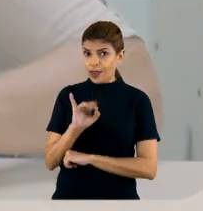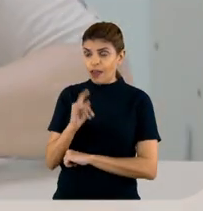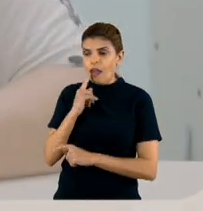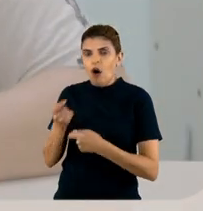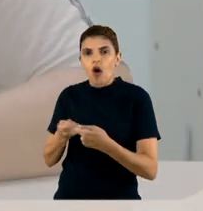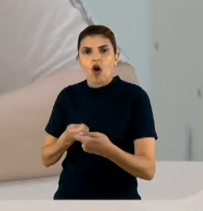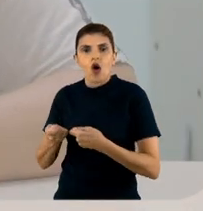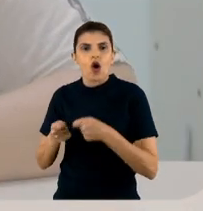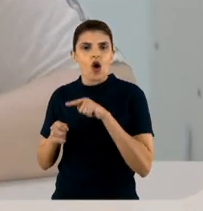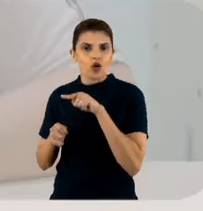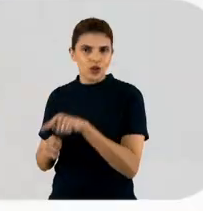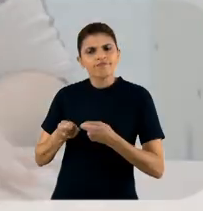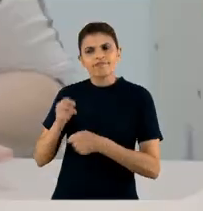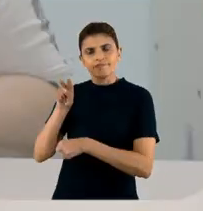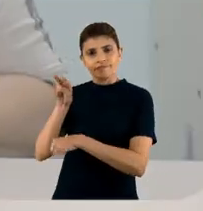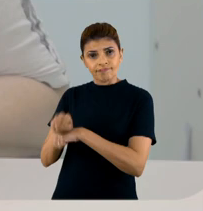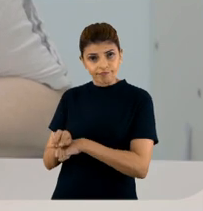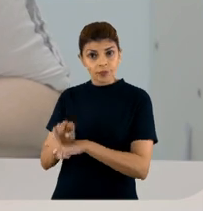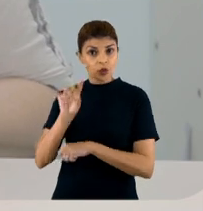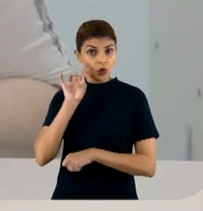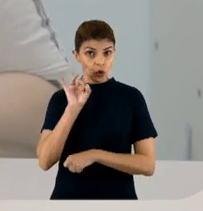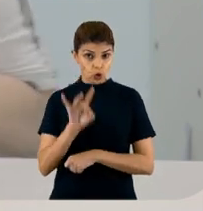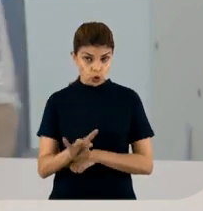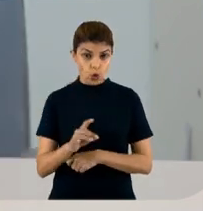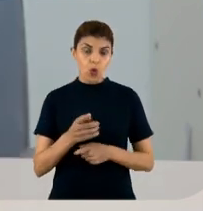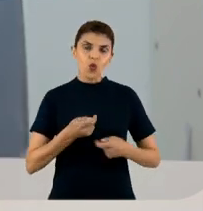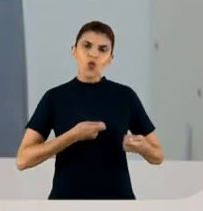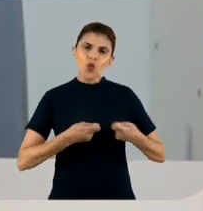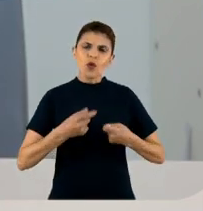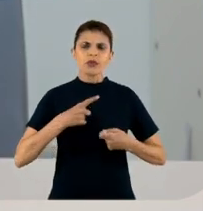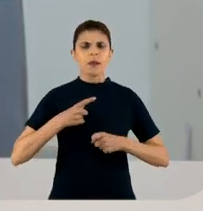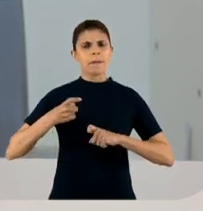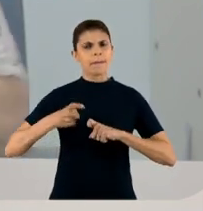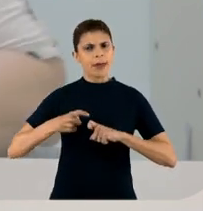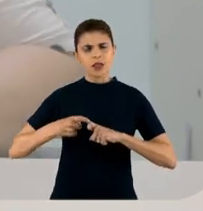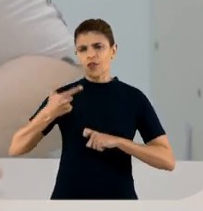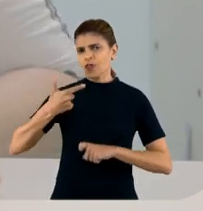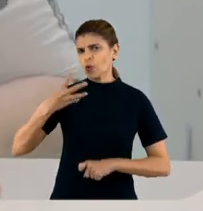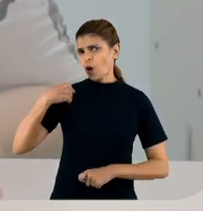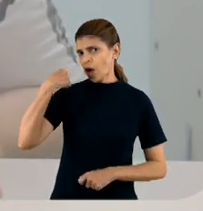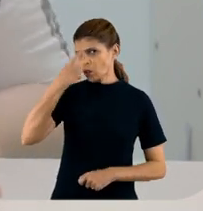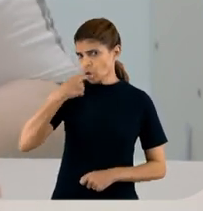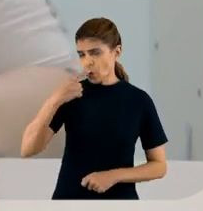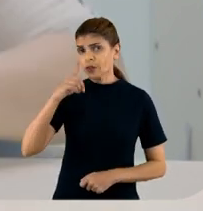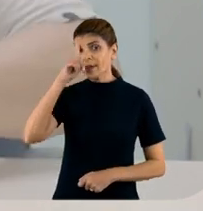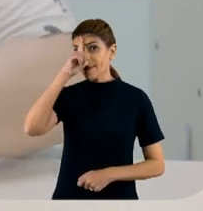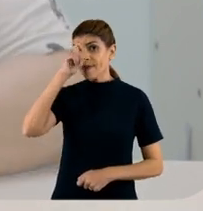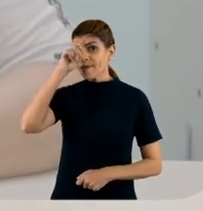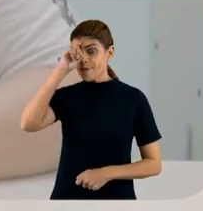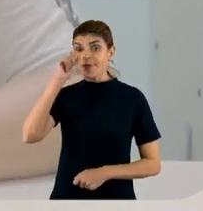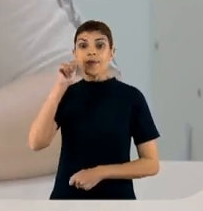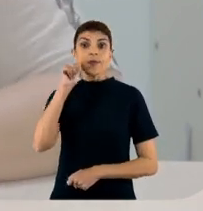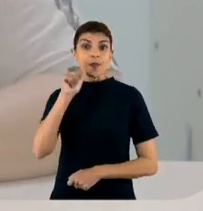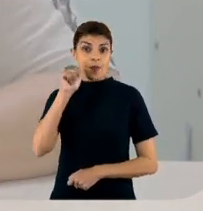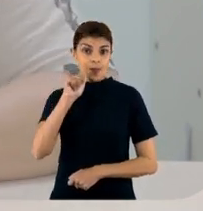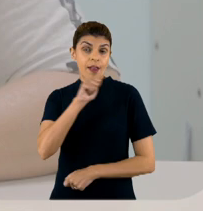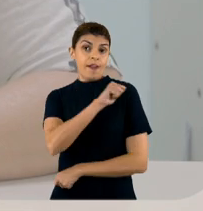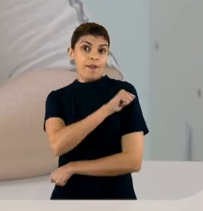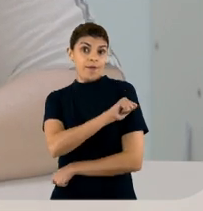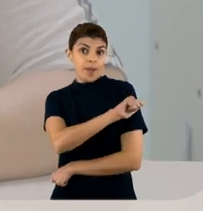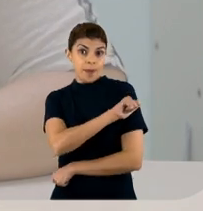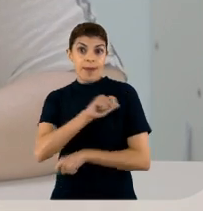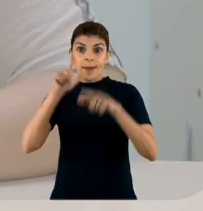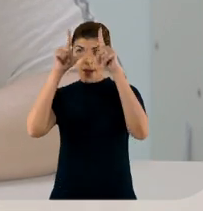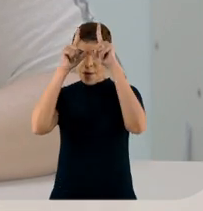intensiva é monitorização porque só na terapia intensiva você tem lá o médico 24 horas a enfermeira do lado do leito e do lado